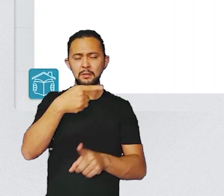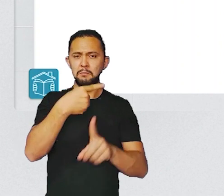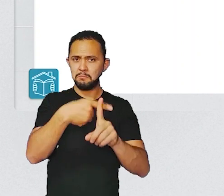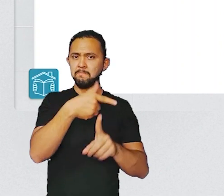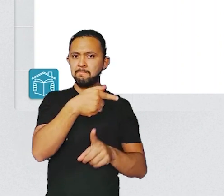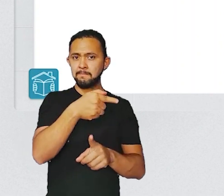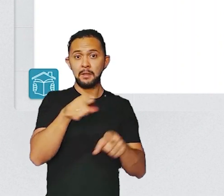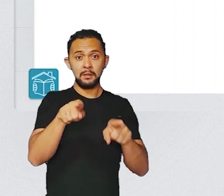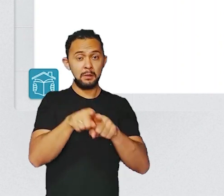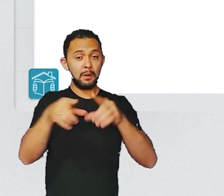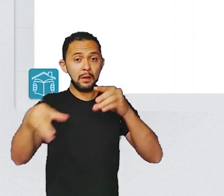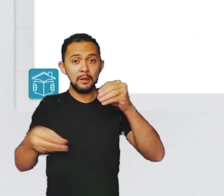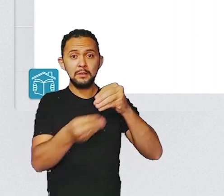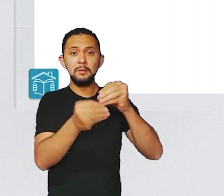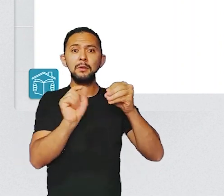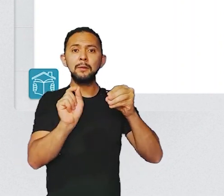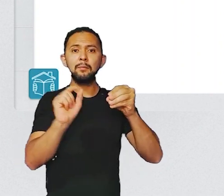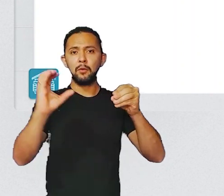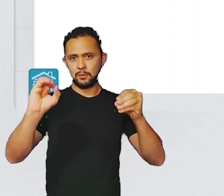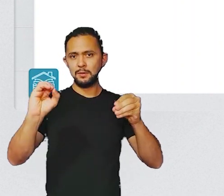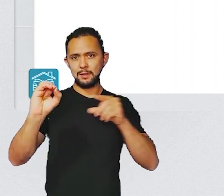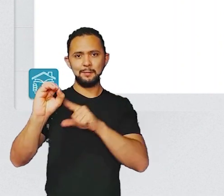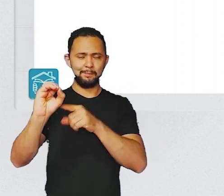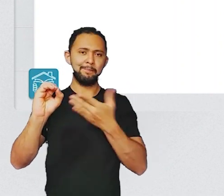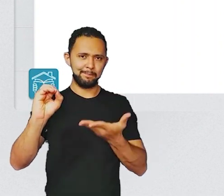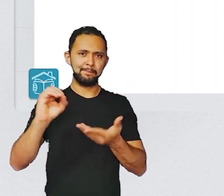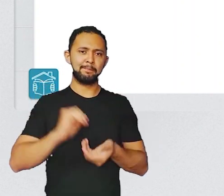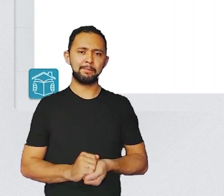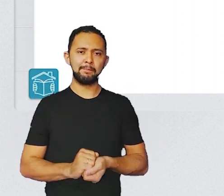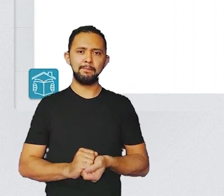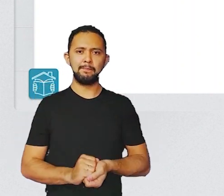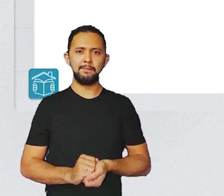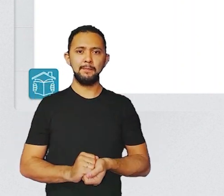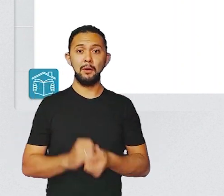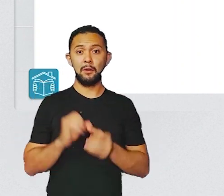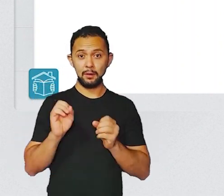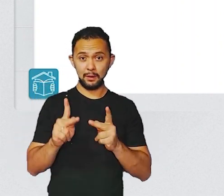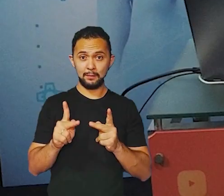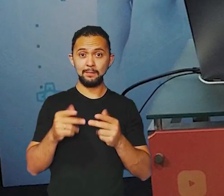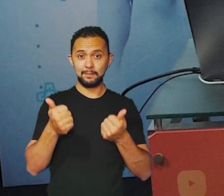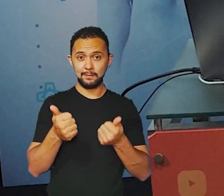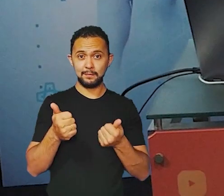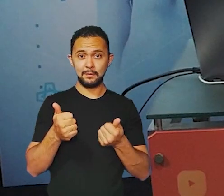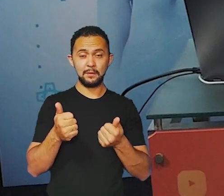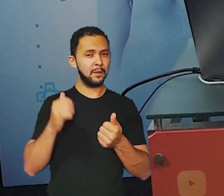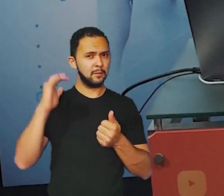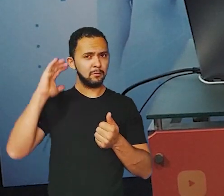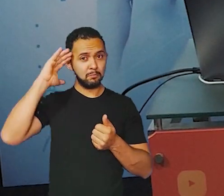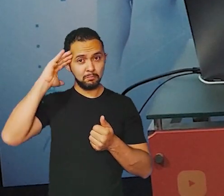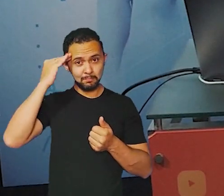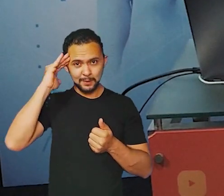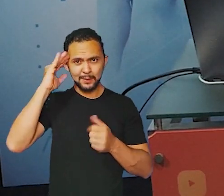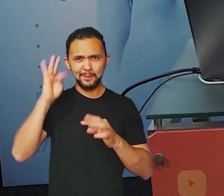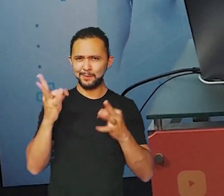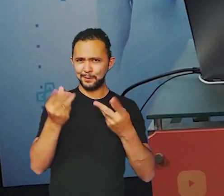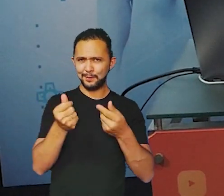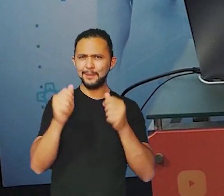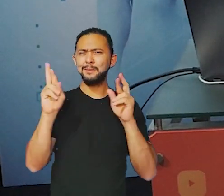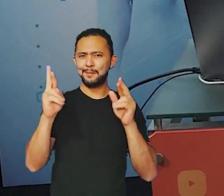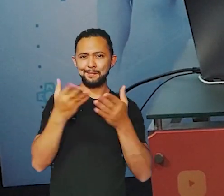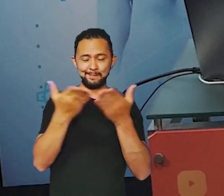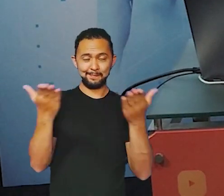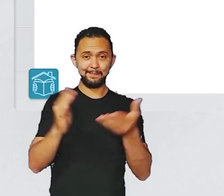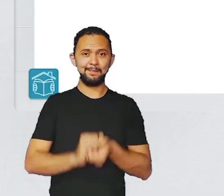múltiplo de 7 e também de menos 7. Beleza? Bacana? Todo mundo está entendendo? Eu espero que sim,